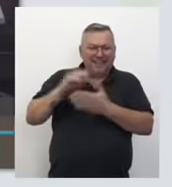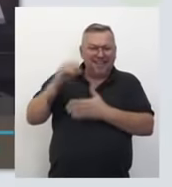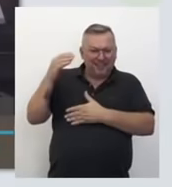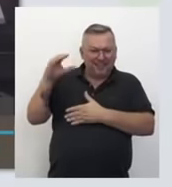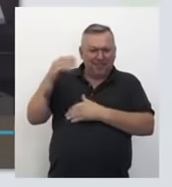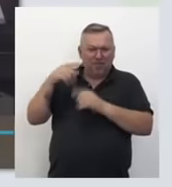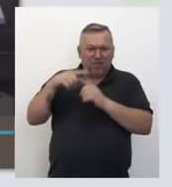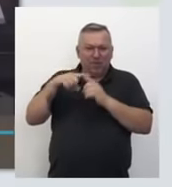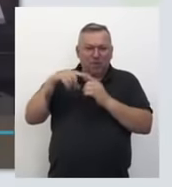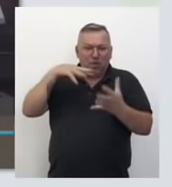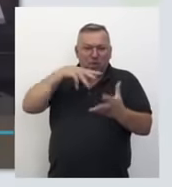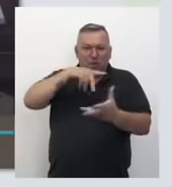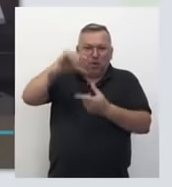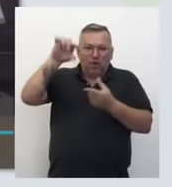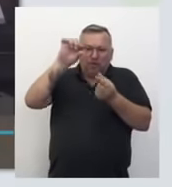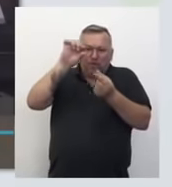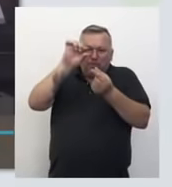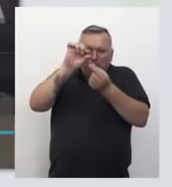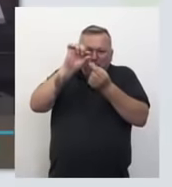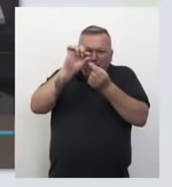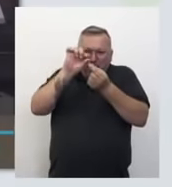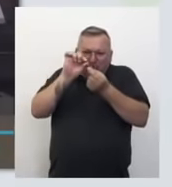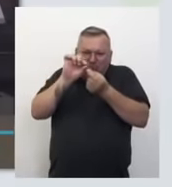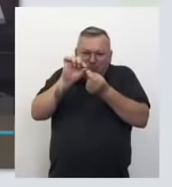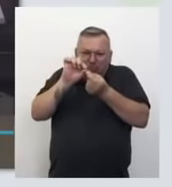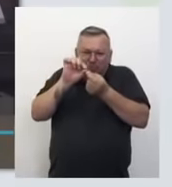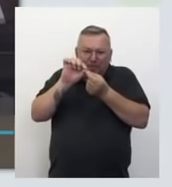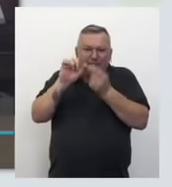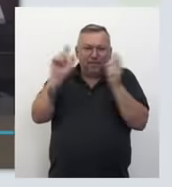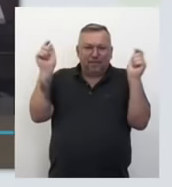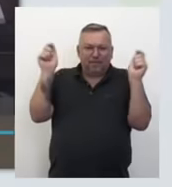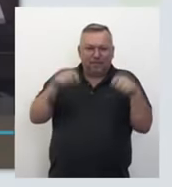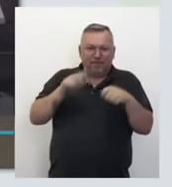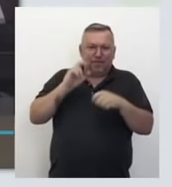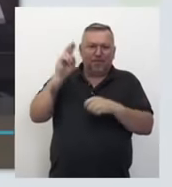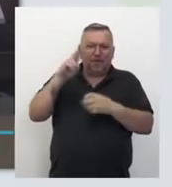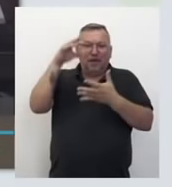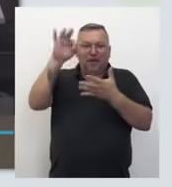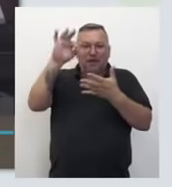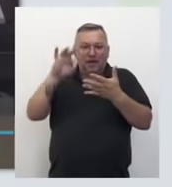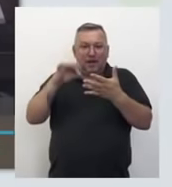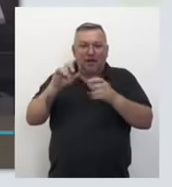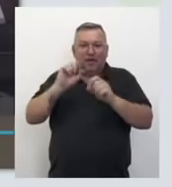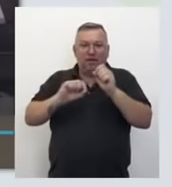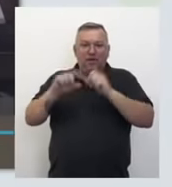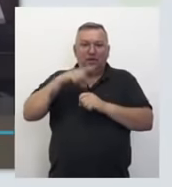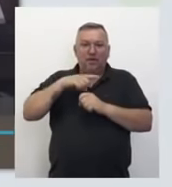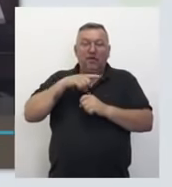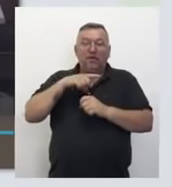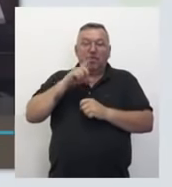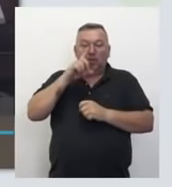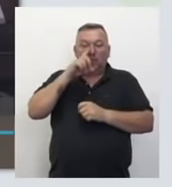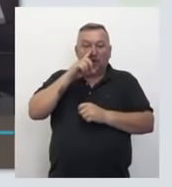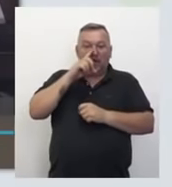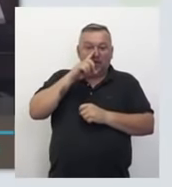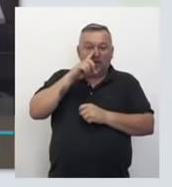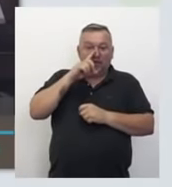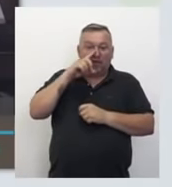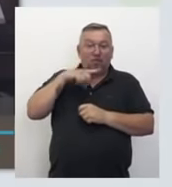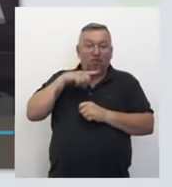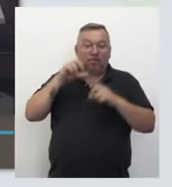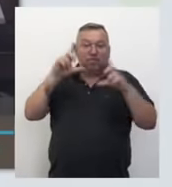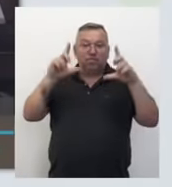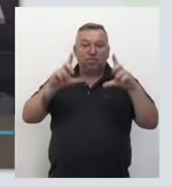o planeta pareceria muito pequeno e não seria possível capturar detalhes, e ainda havia o risco de que tirar a